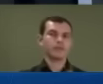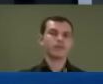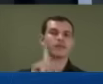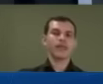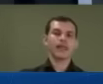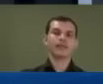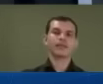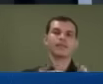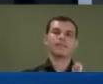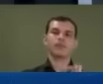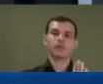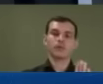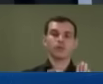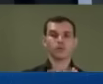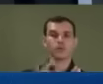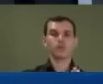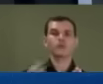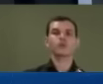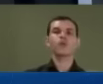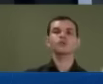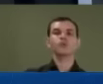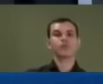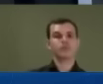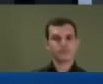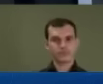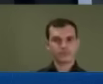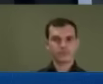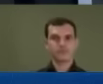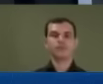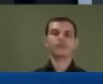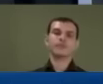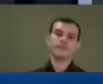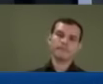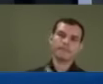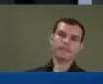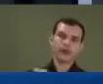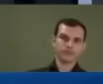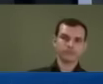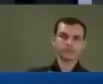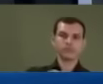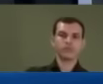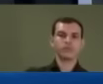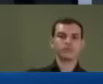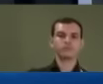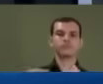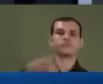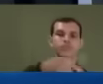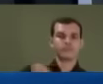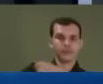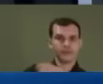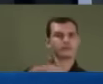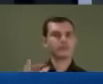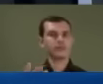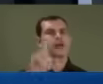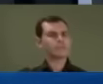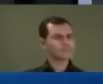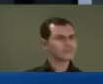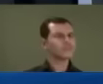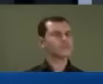servidores para o quadro da União. É importante aqui destacar, presidente, o quanto a transposição de servidores